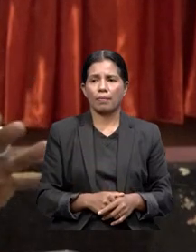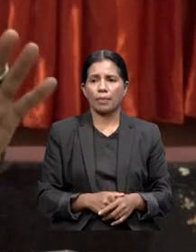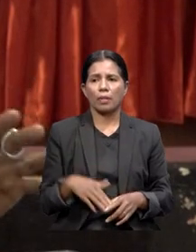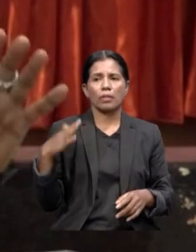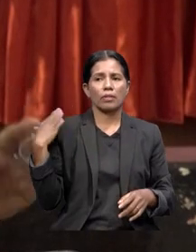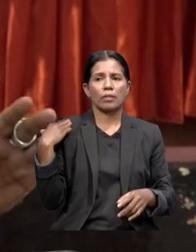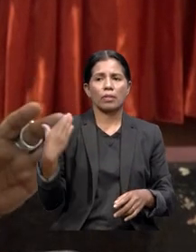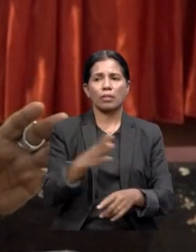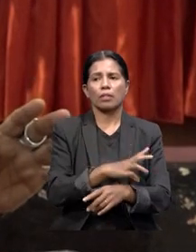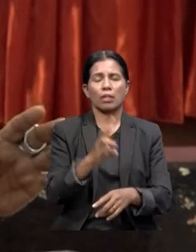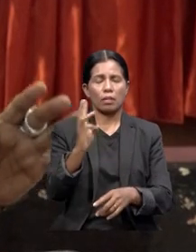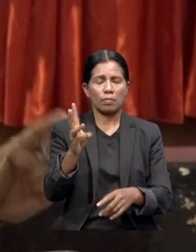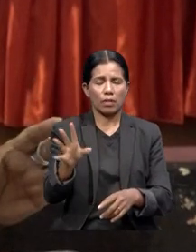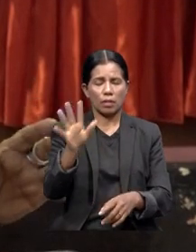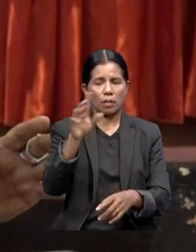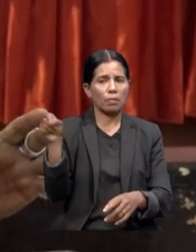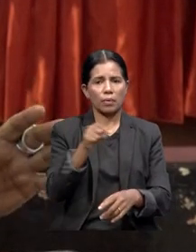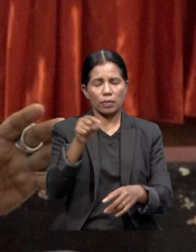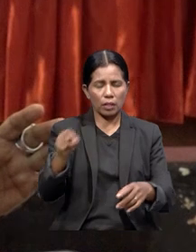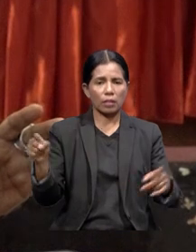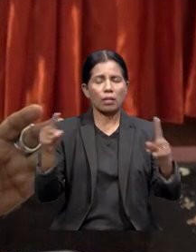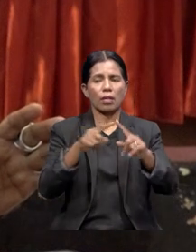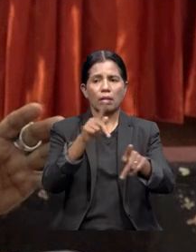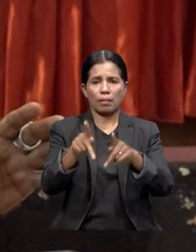Juventude 70% da população.